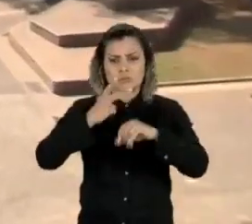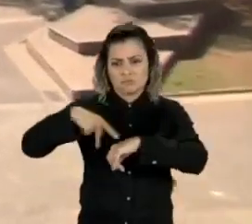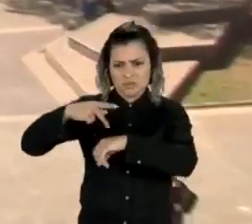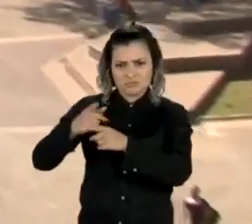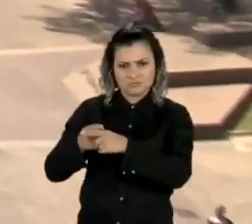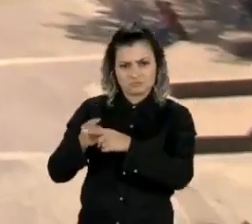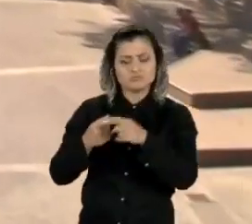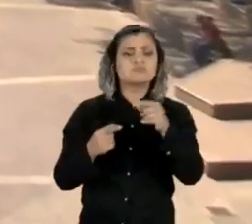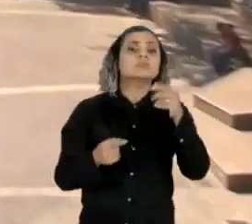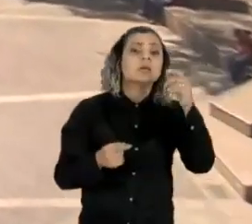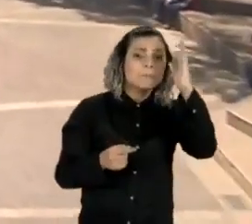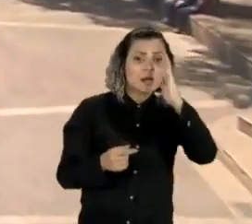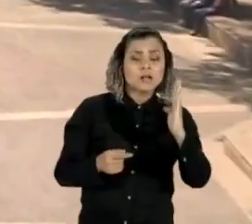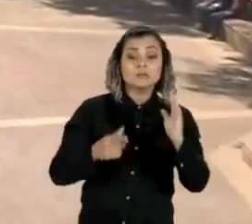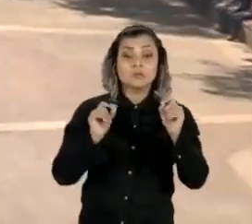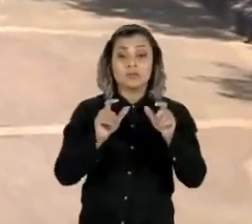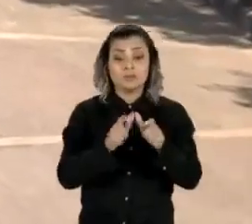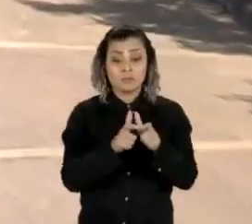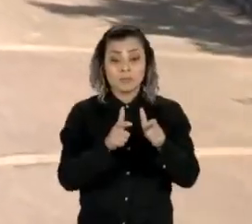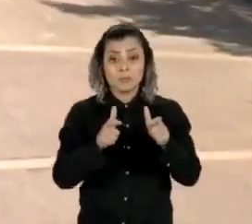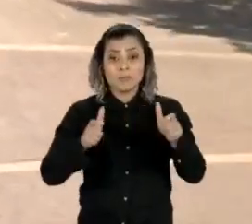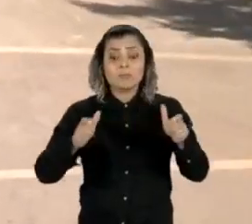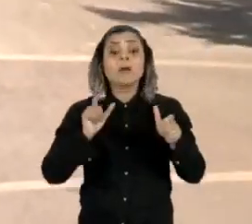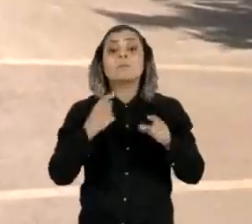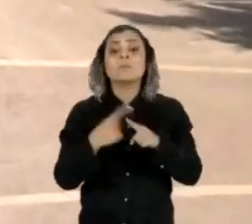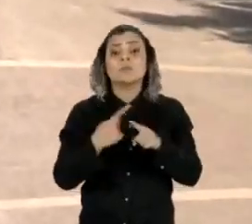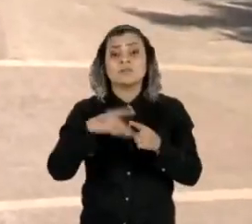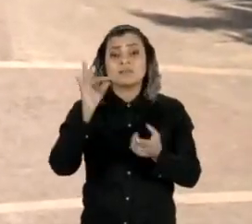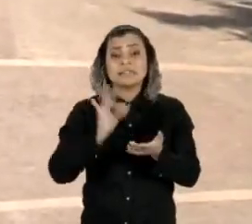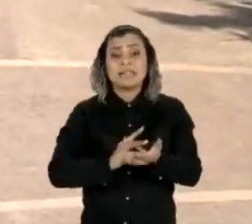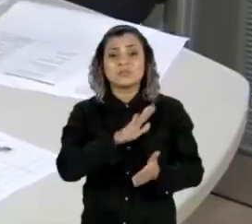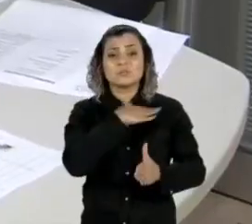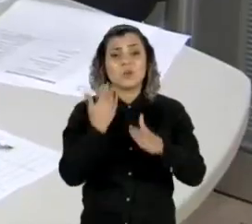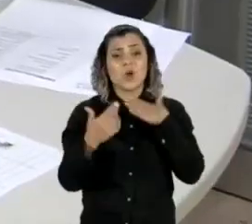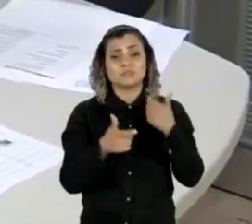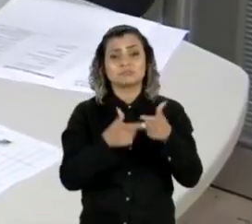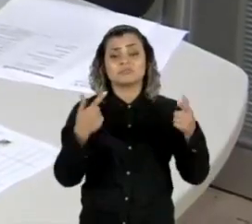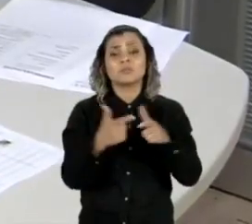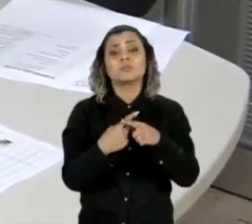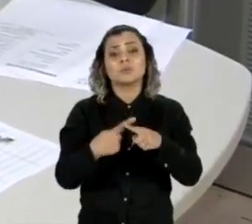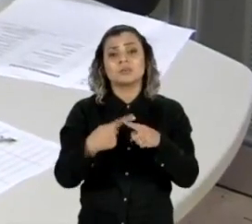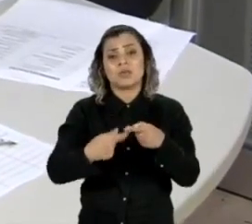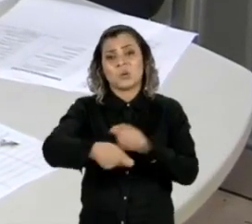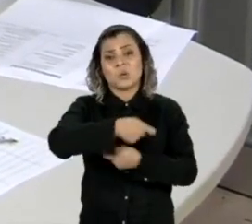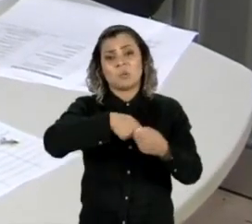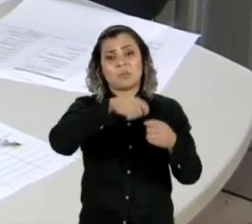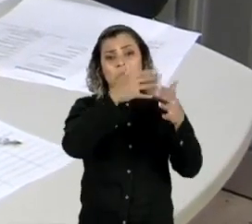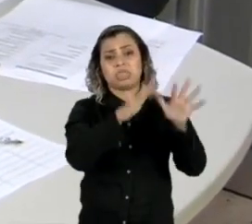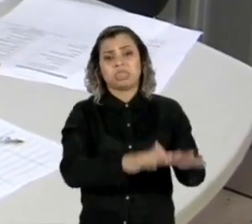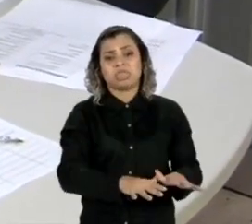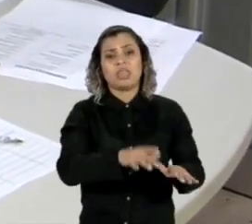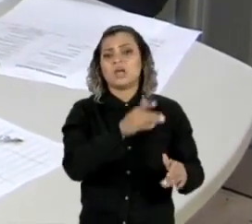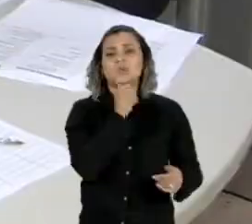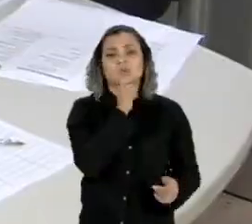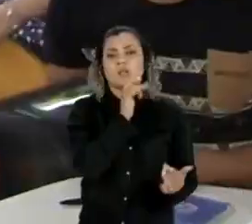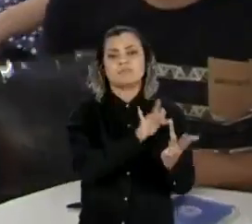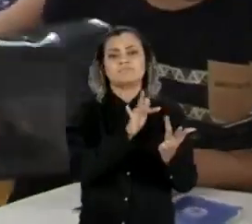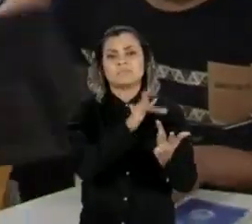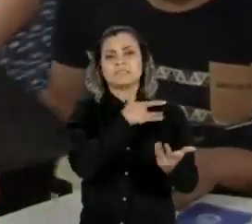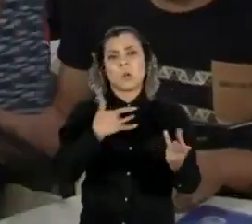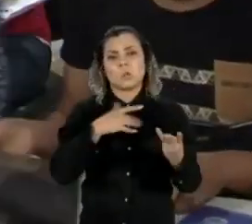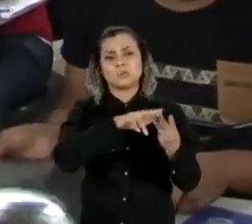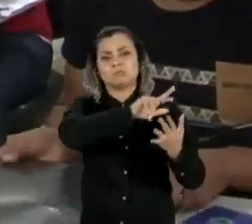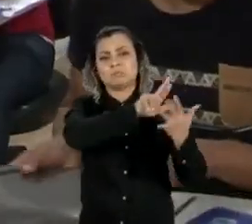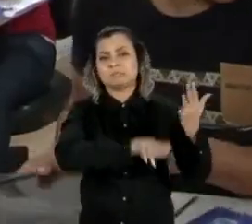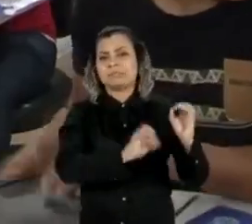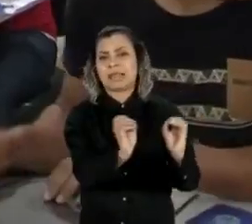no desemprego, há um aumento de 0,5 ponto percentual na mortalidade. Os pesquisadores apontam que é essencial para o Brasil manter